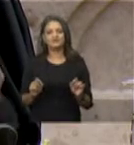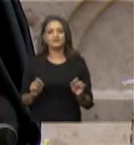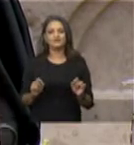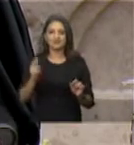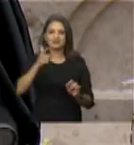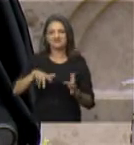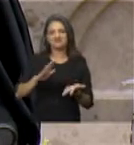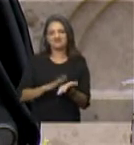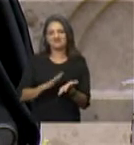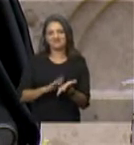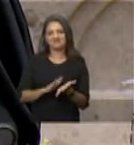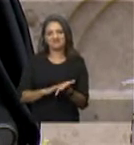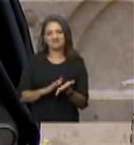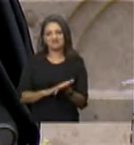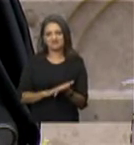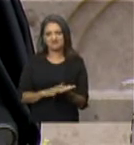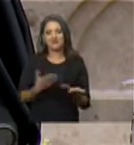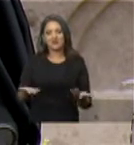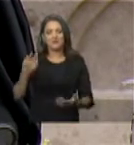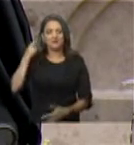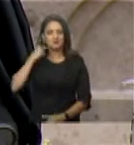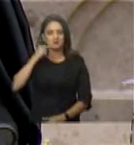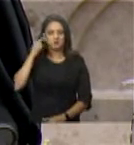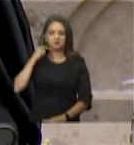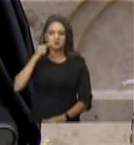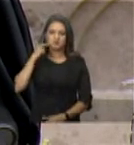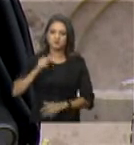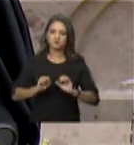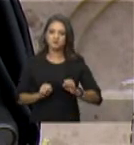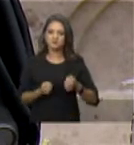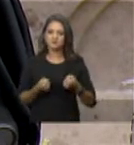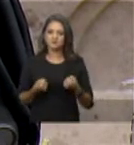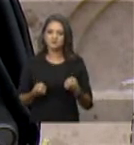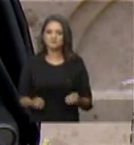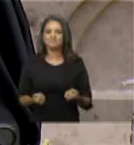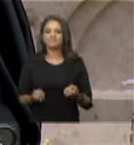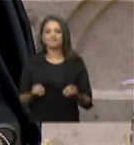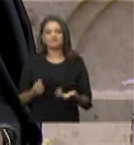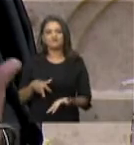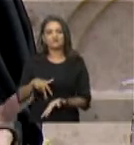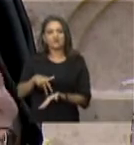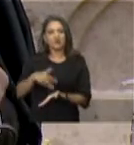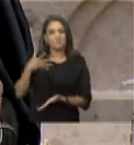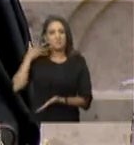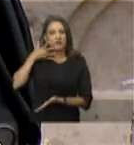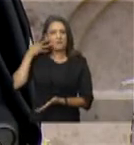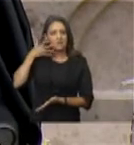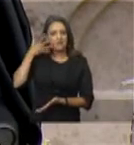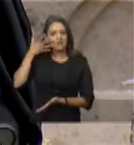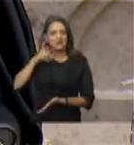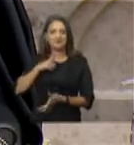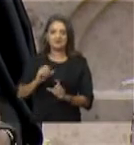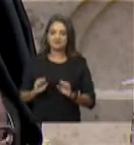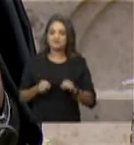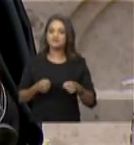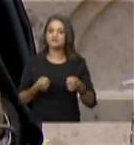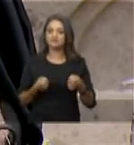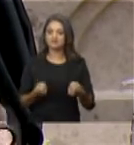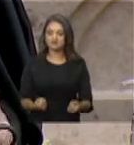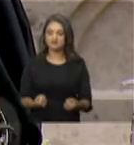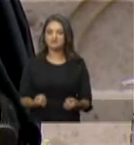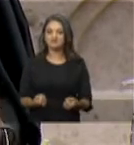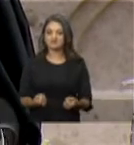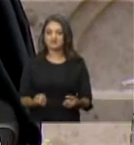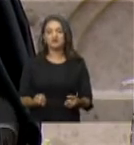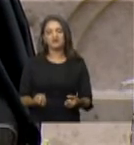novamente parabenizar os eminentes advogados que da defesa da Tribuna produziram uma defesa digamos